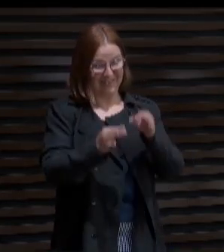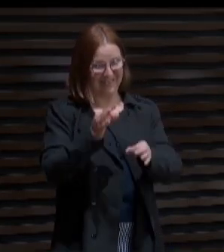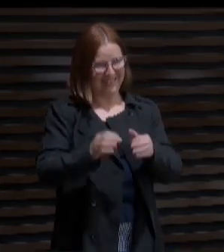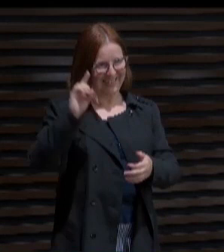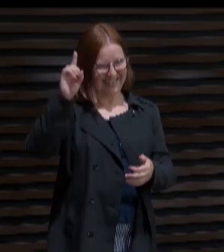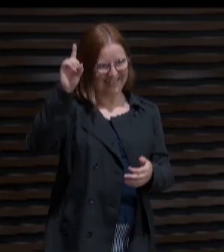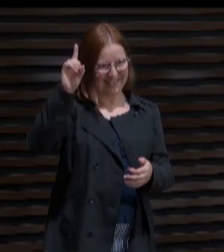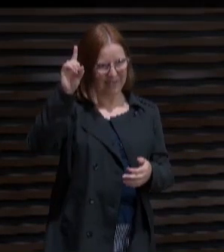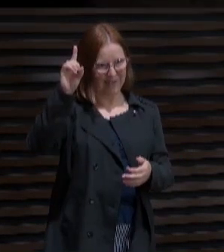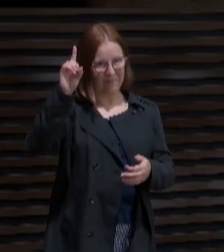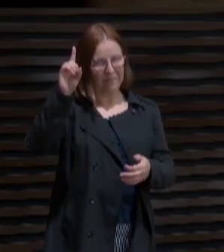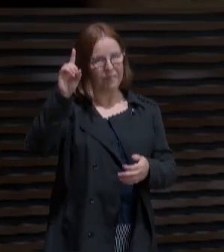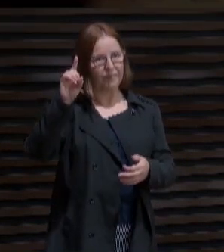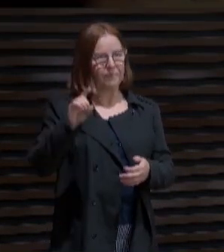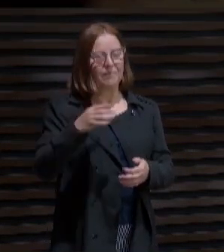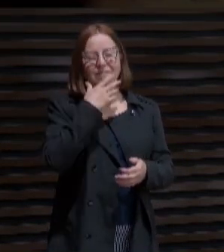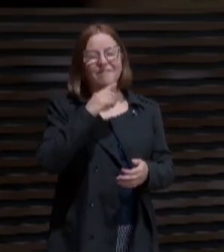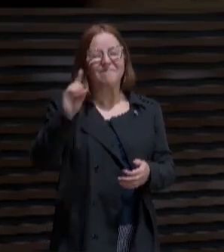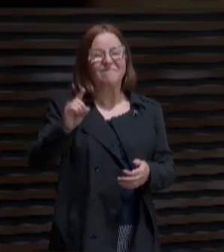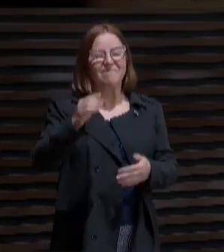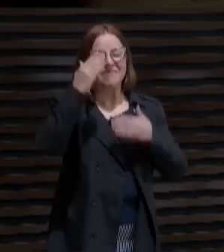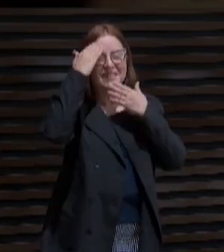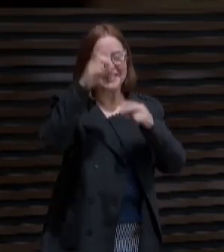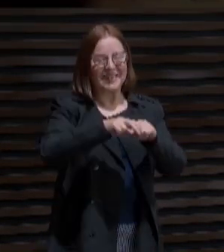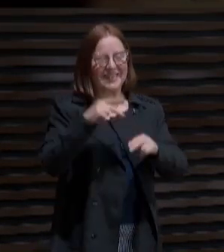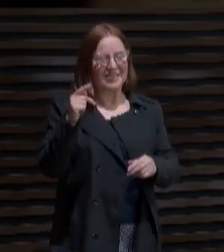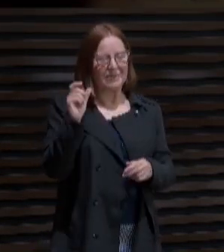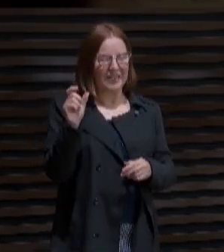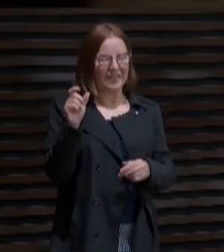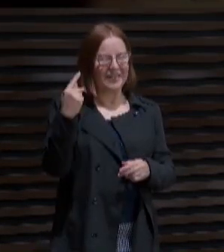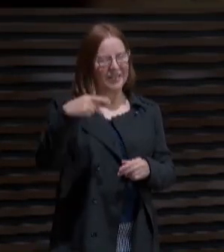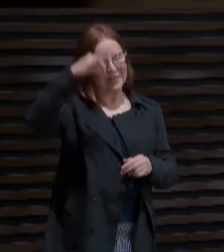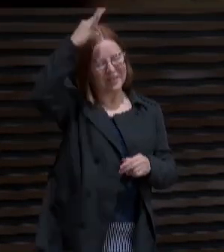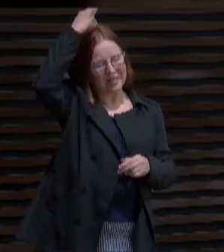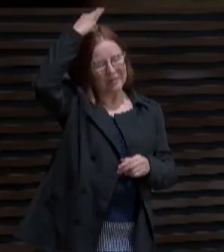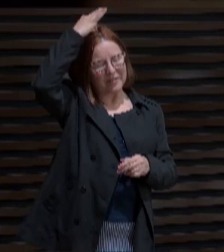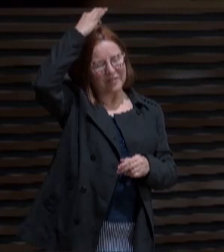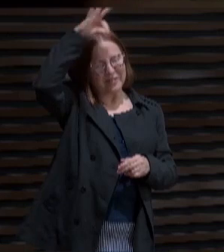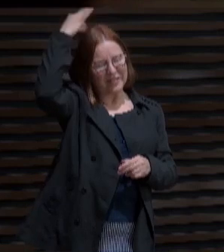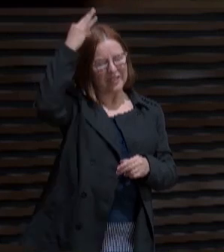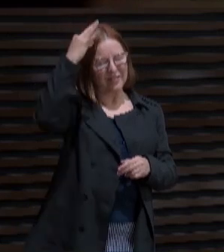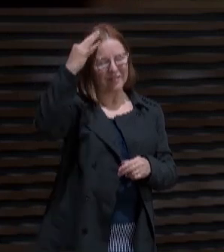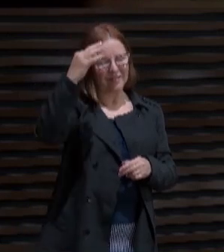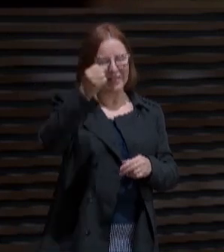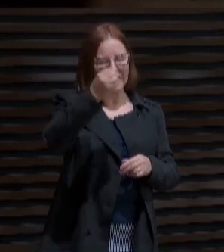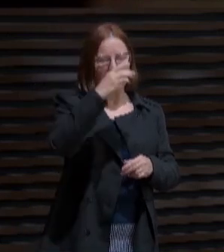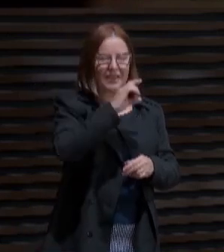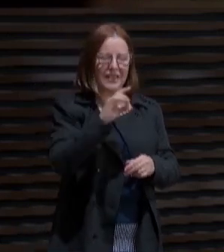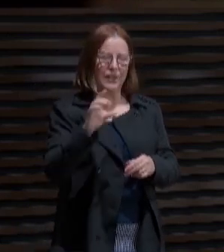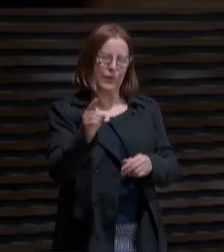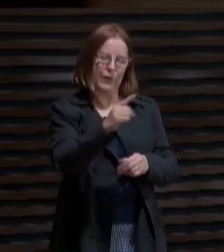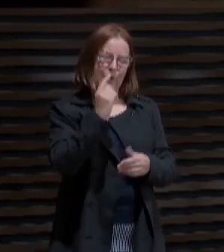Deus. Pai, muito obrigado pela Tua palavra, e que o Teu Espírito fale com cada um de nós, a começar